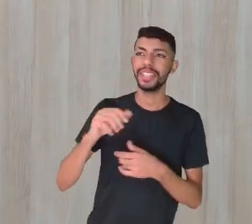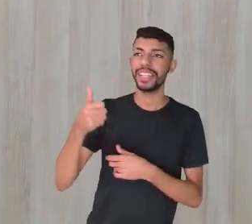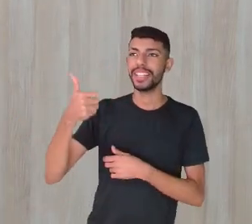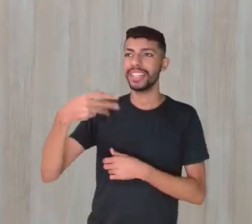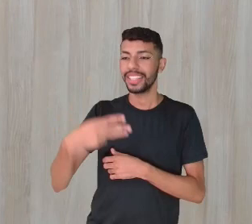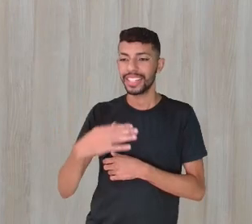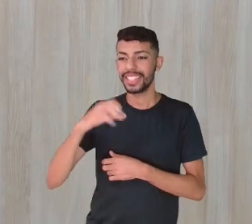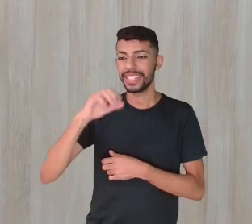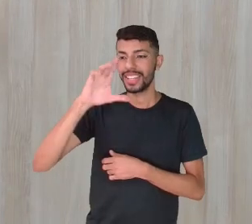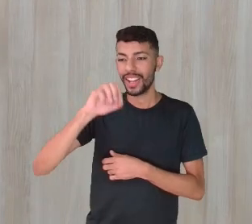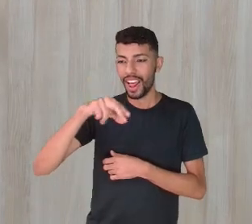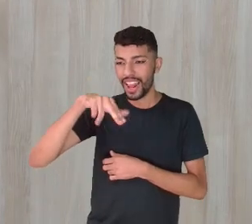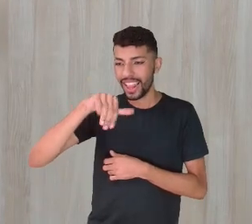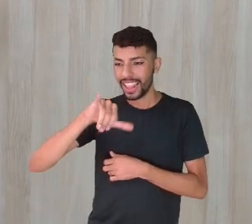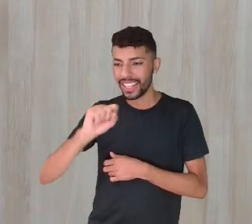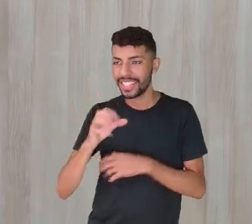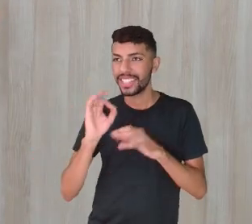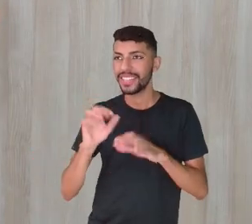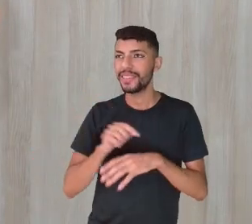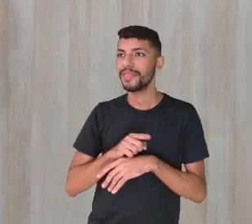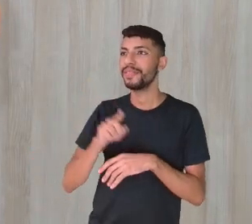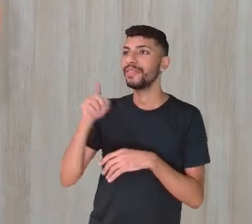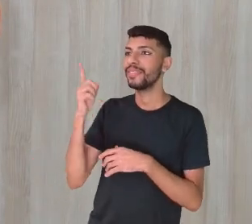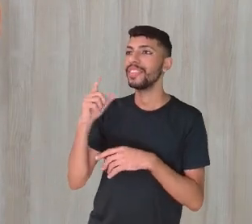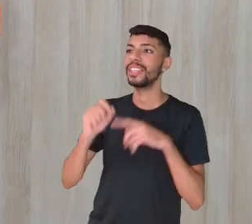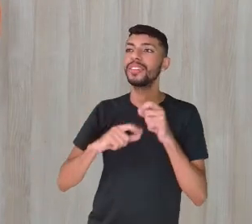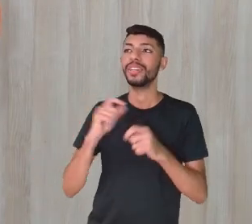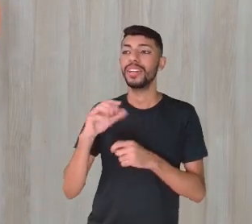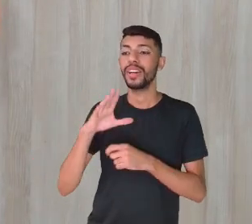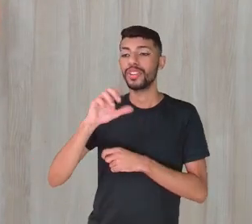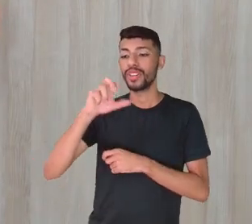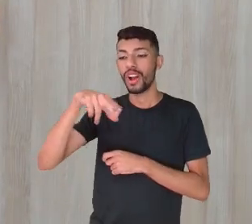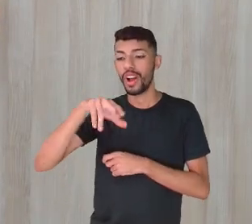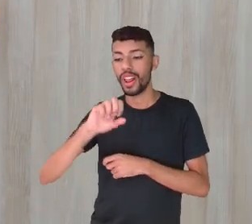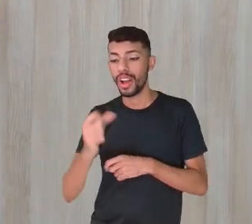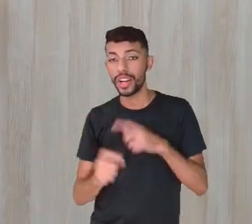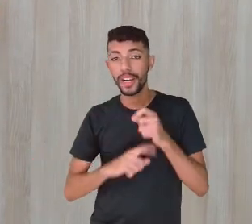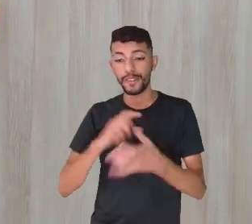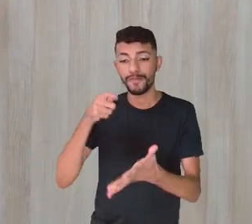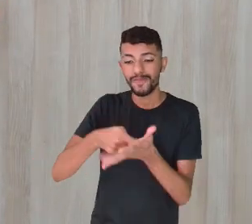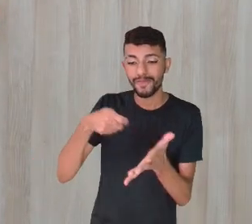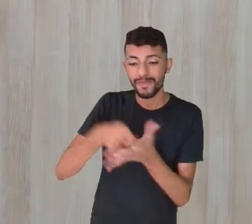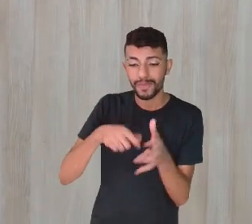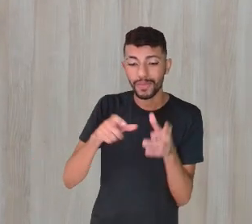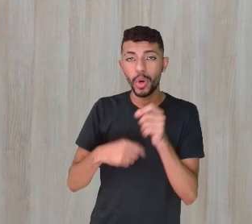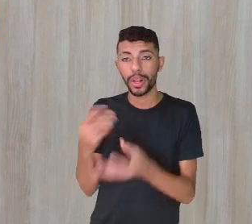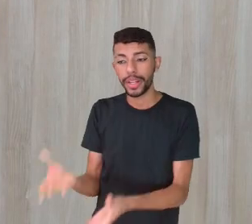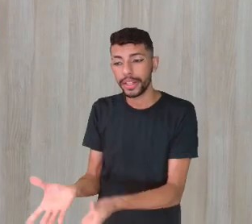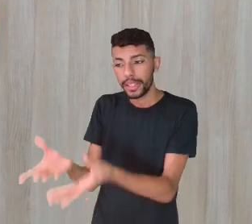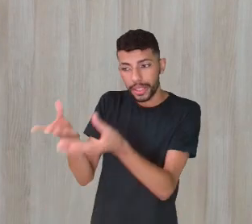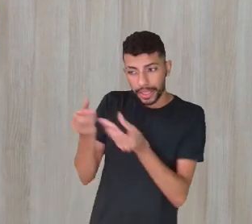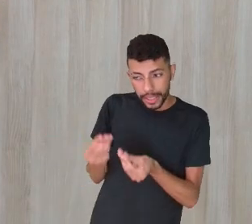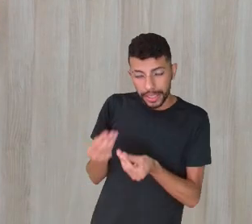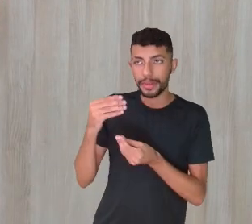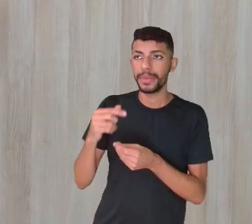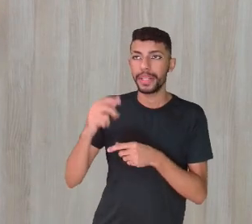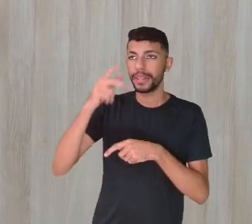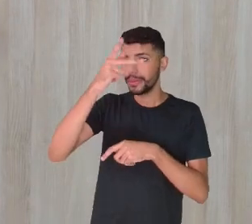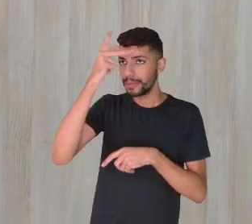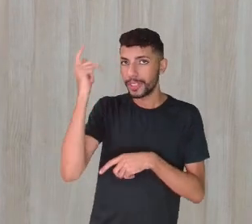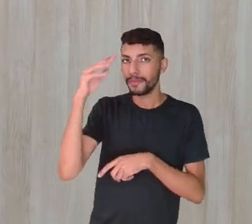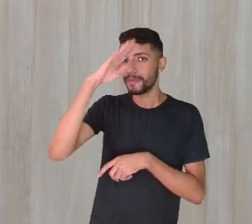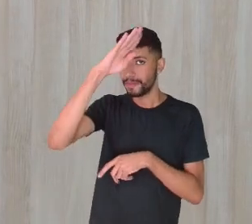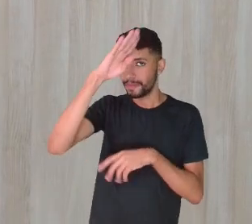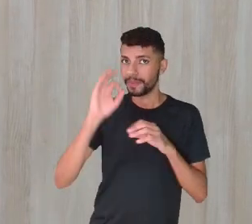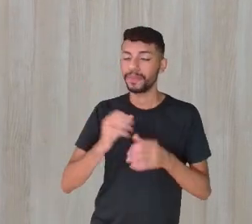colônias. E aí, nessas 13 colônias, esses colonos eram obrigados a acolher esses soldados,